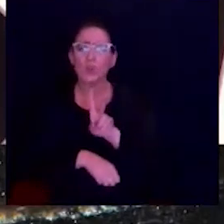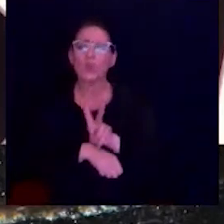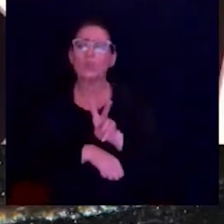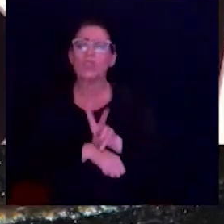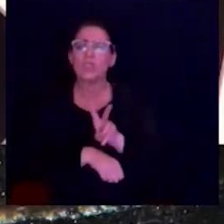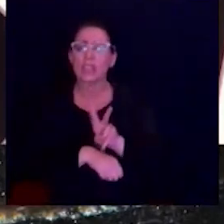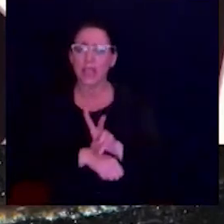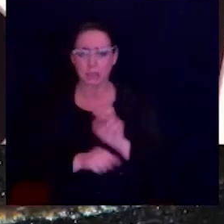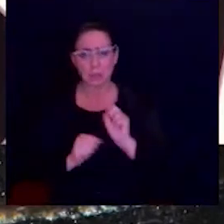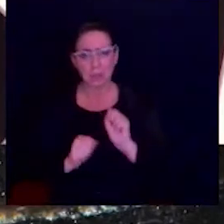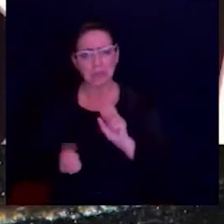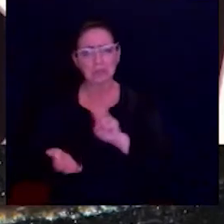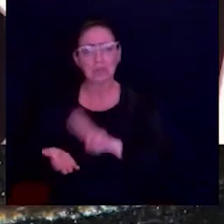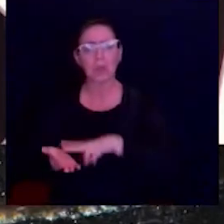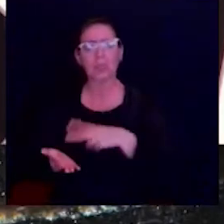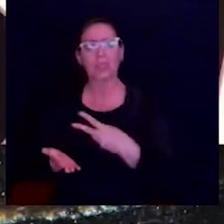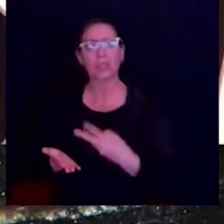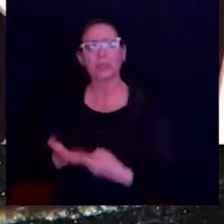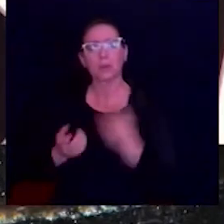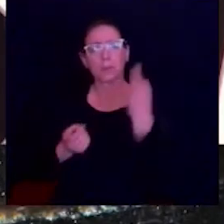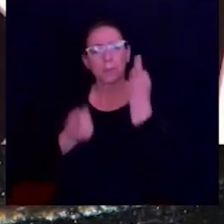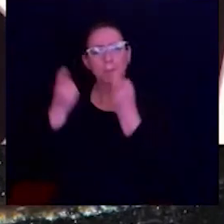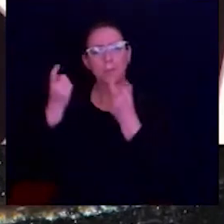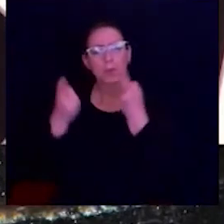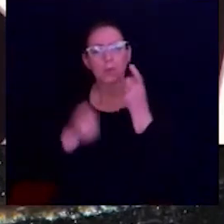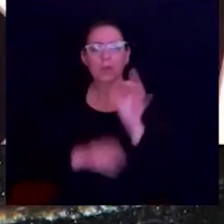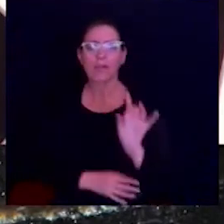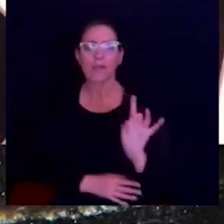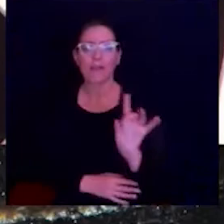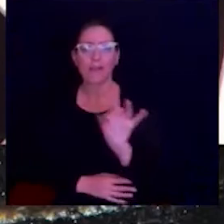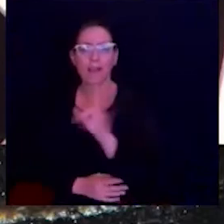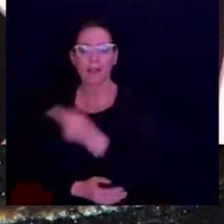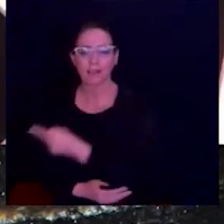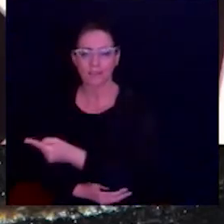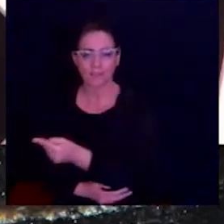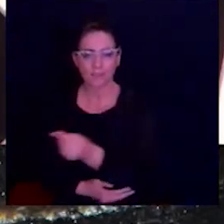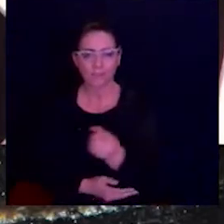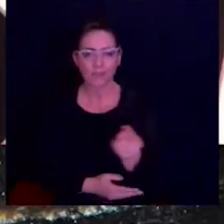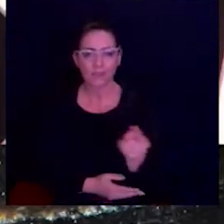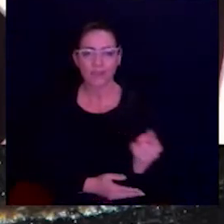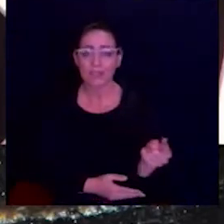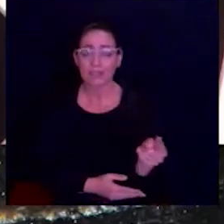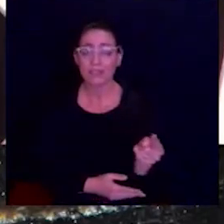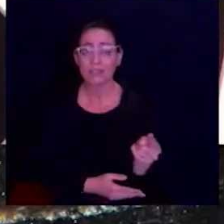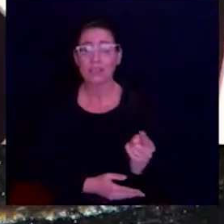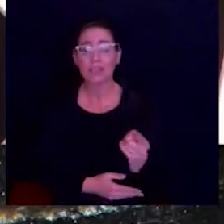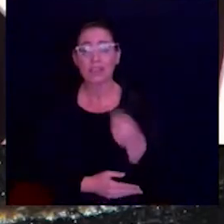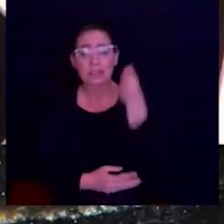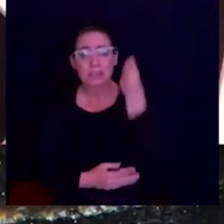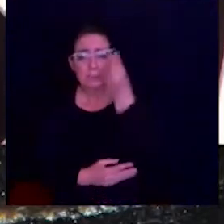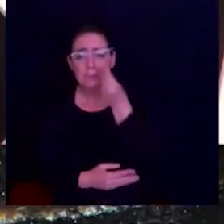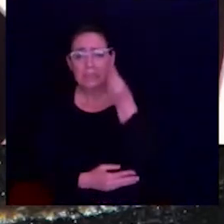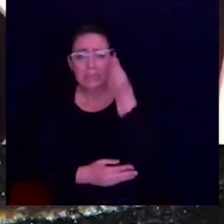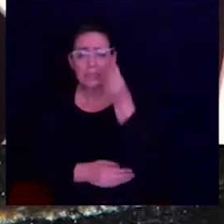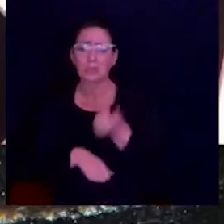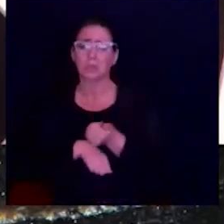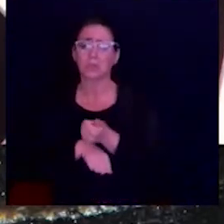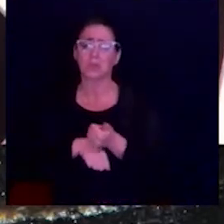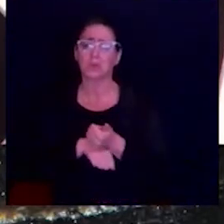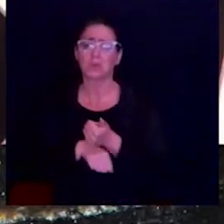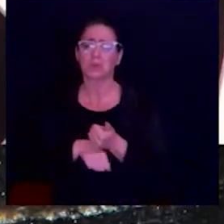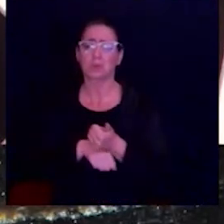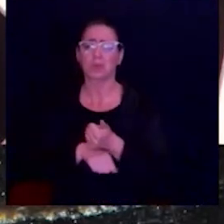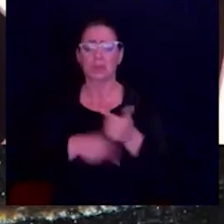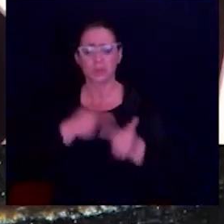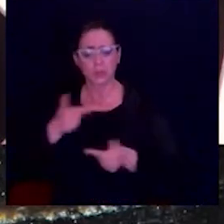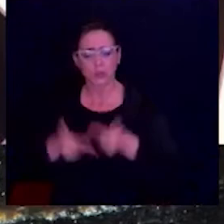ser traduzida na preocupação de cada um, de cada uma de vocês, através da experiência profissional e das ações